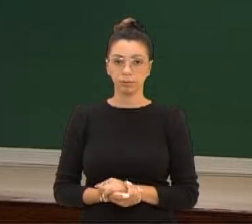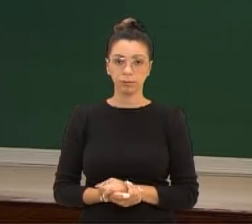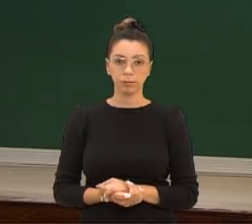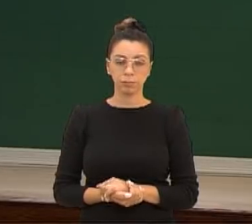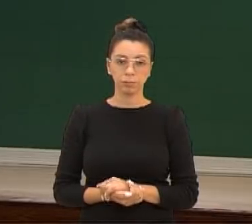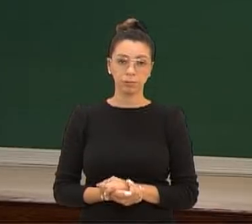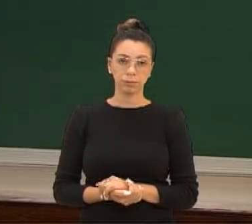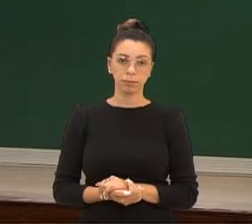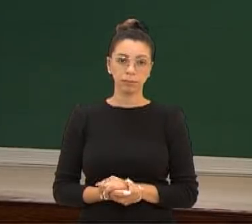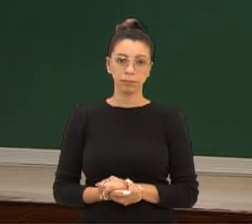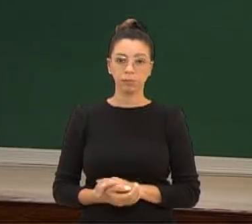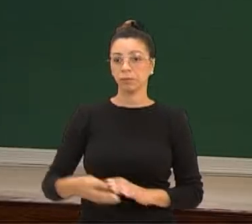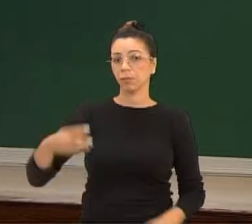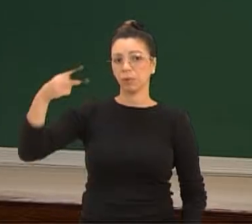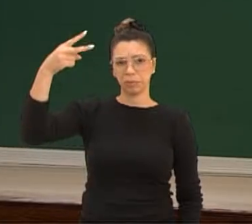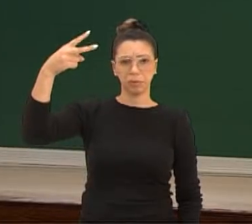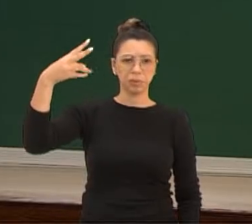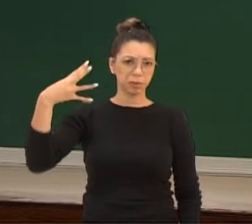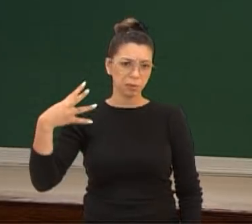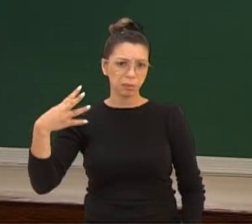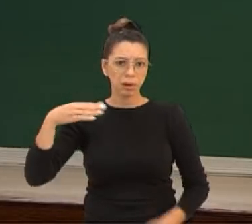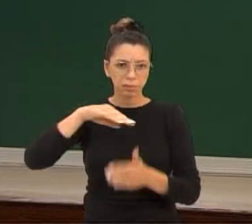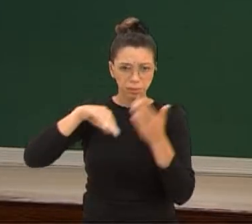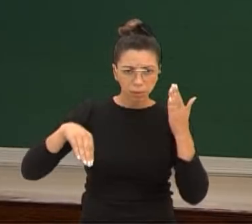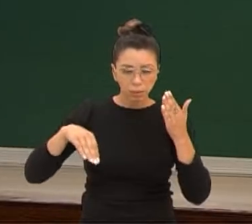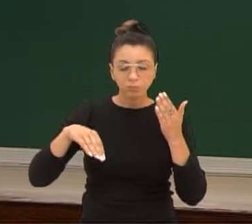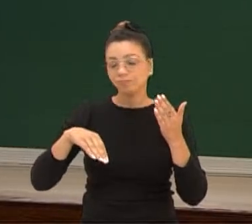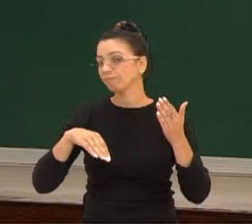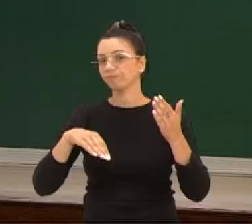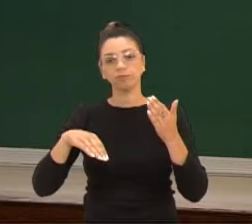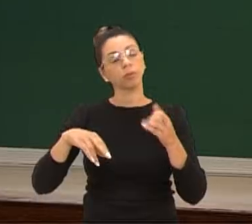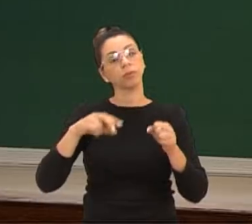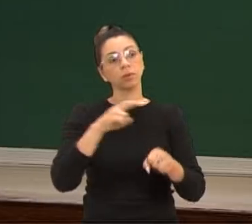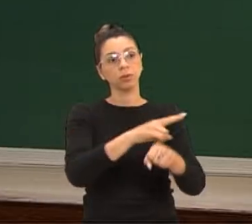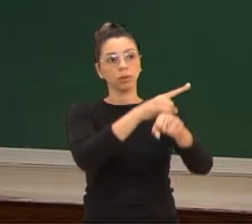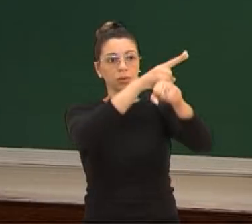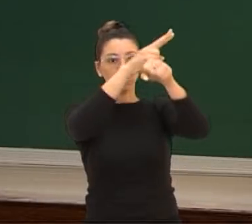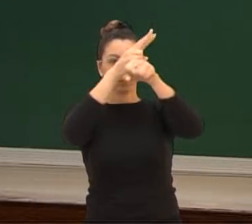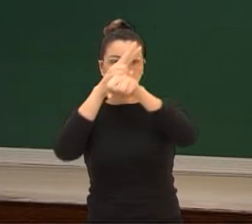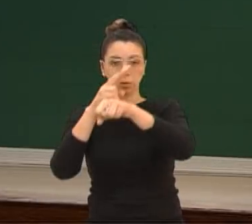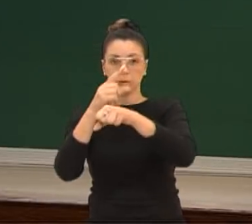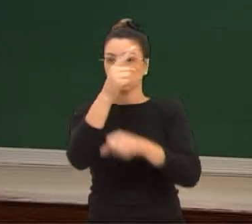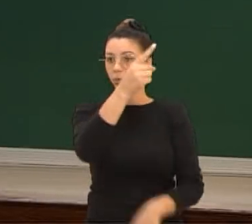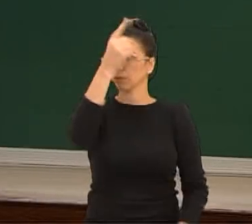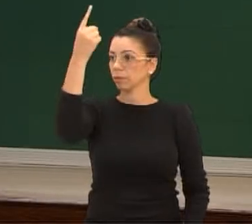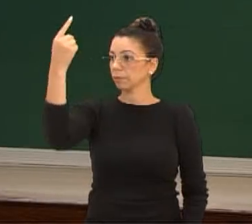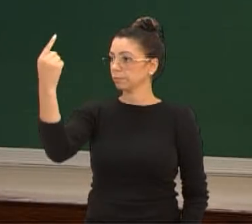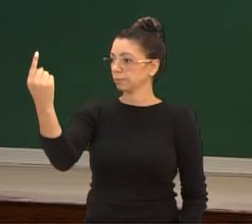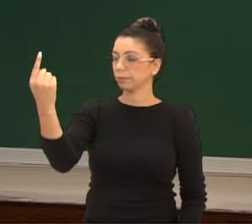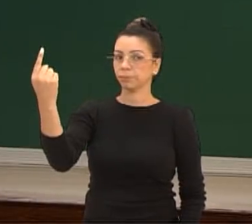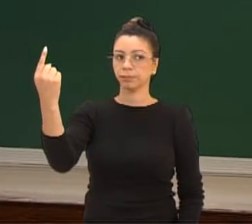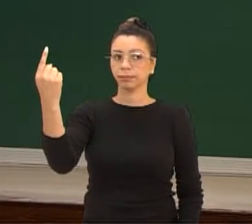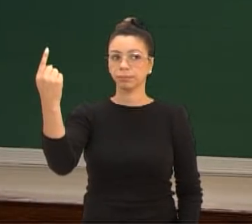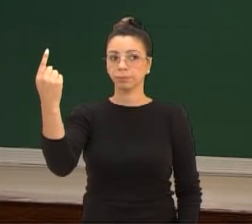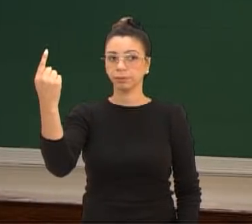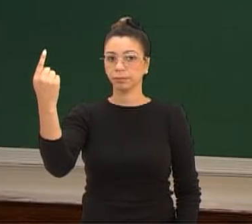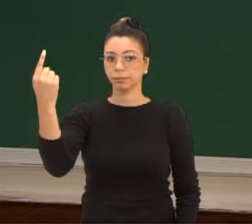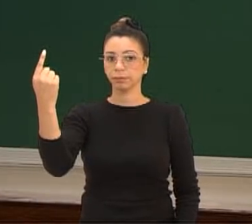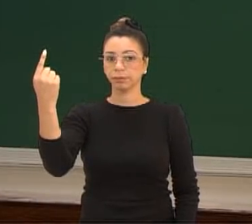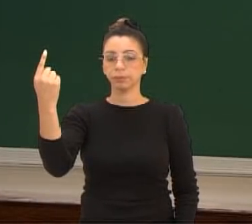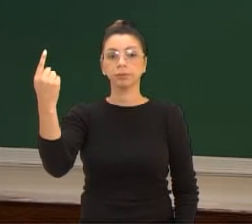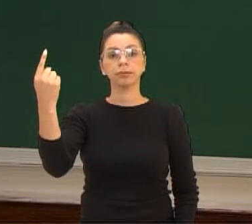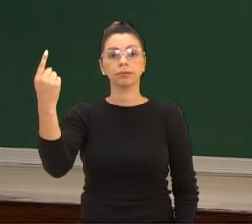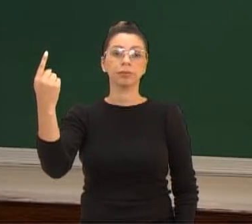de 2? Não dá. Então, eu vou emprestar 1 dessa casinha. Esse 1 vai passar para cá e esse número vai se